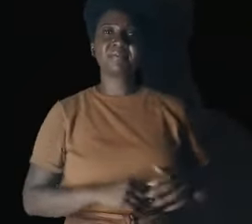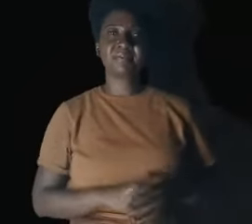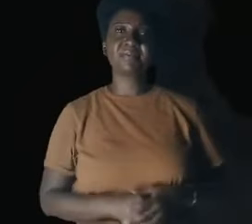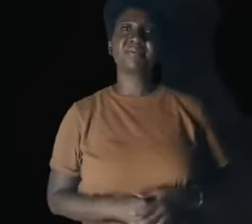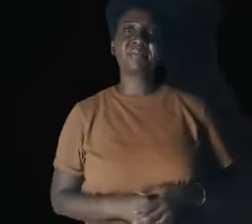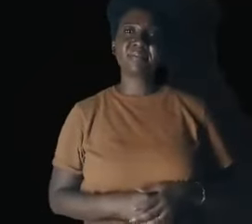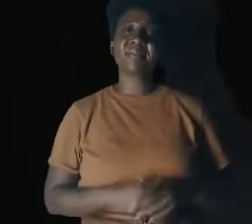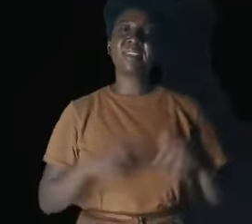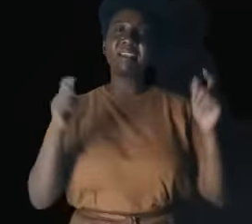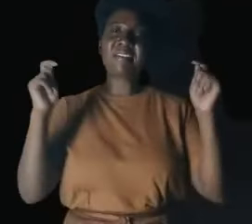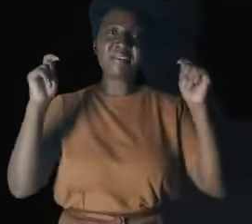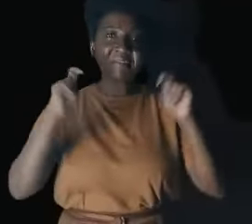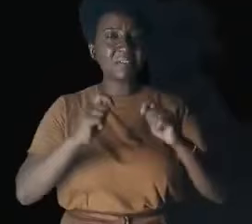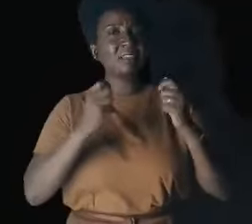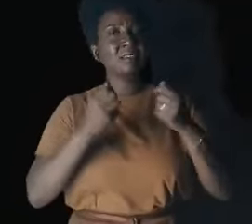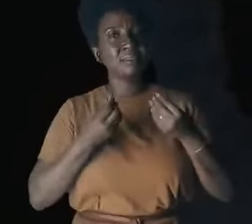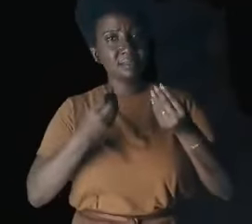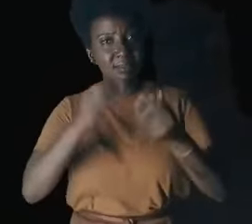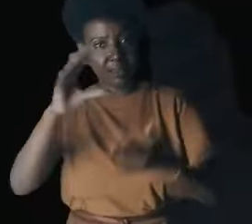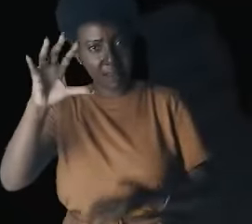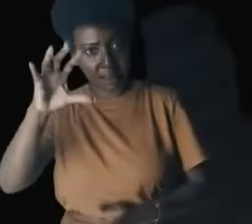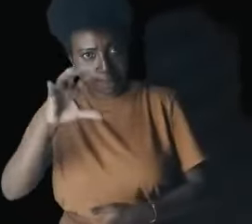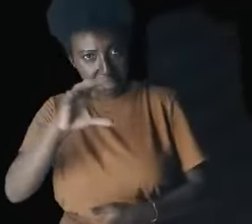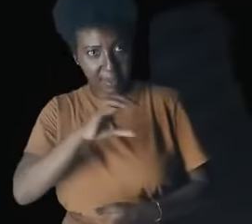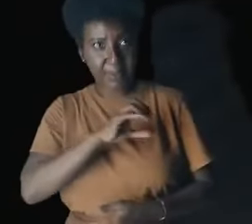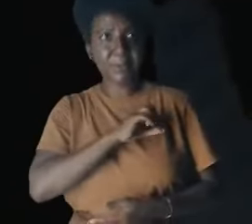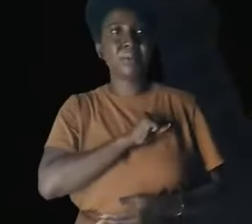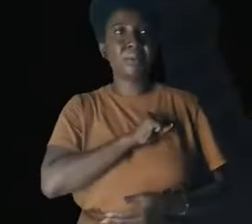Fez debandar o orgulhoso.